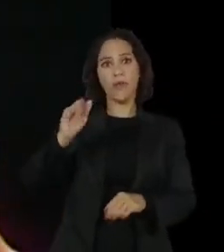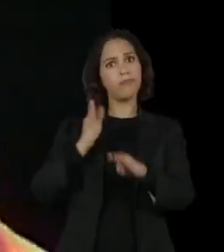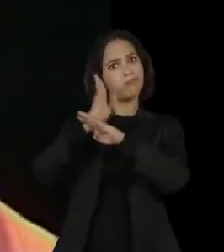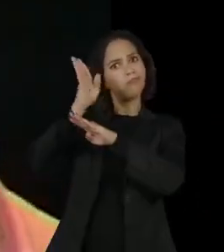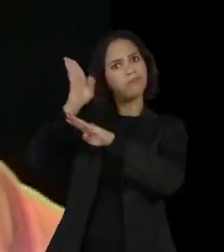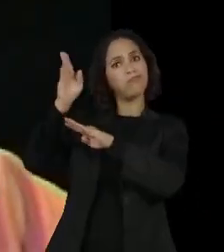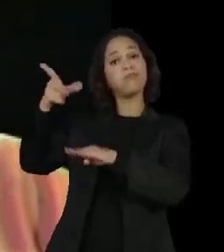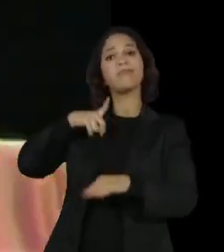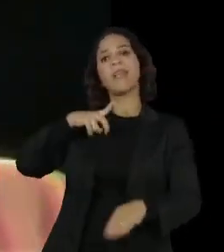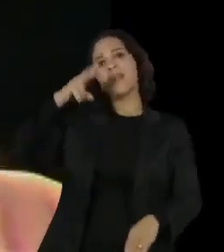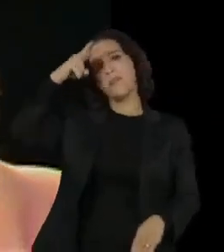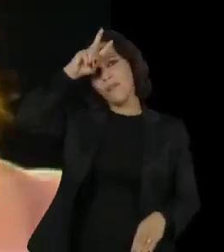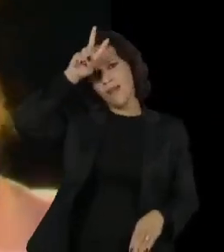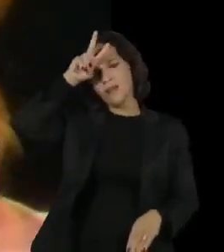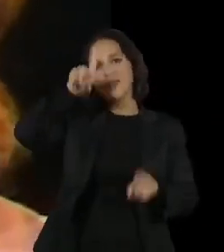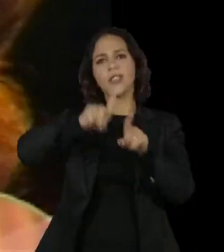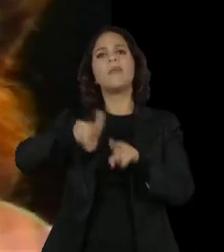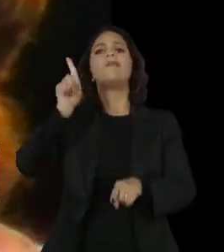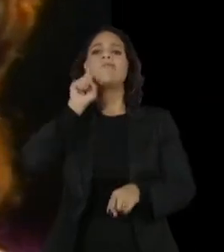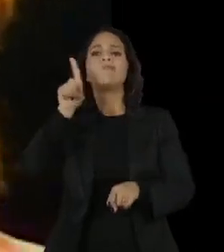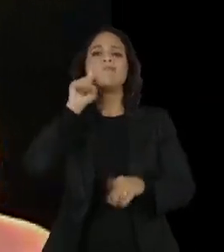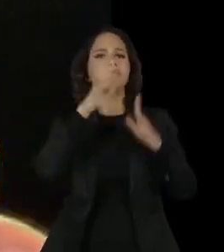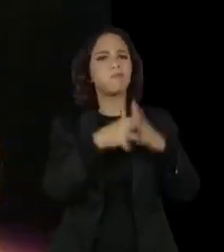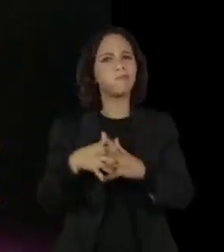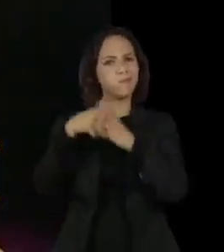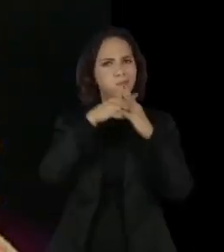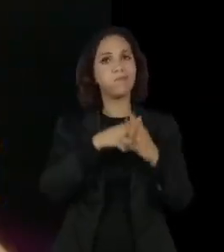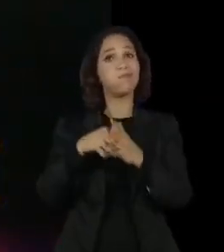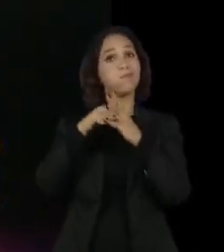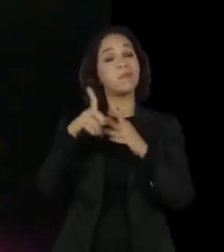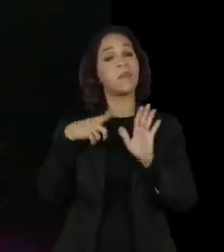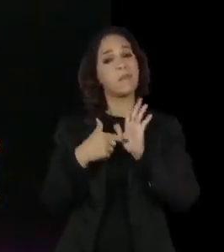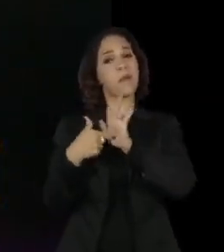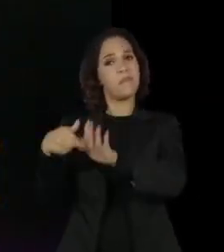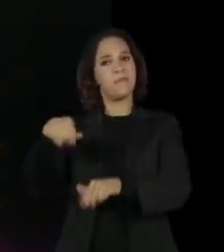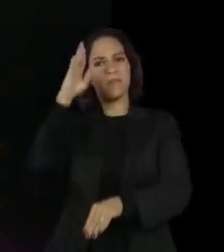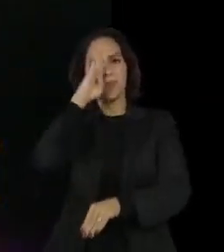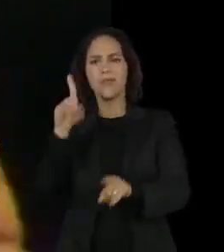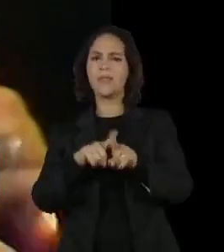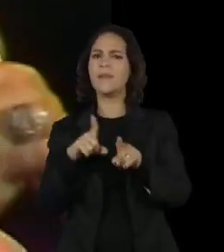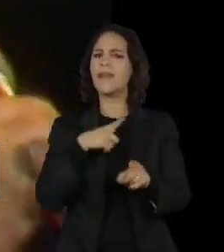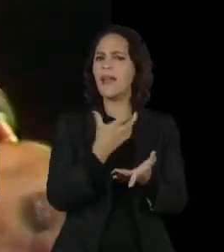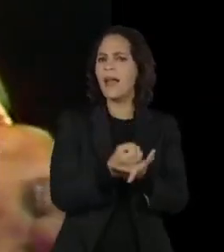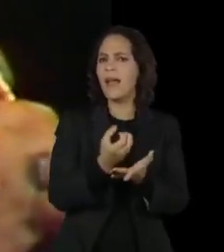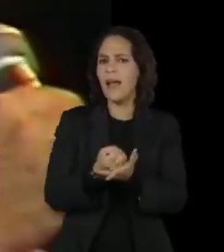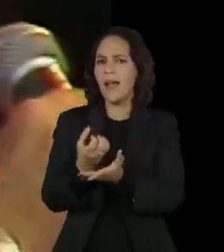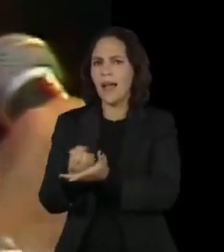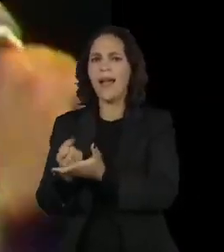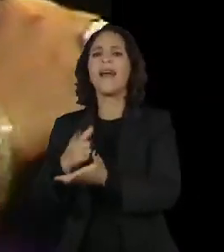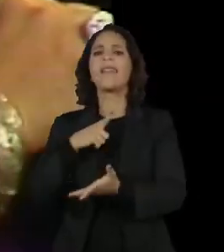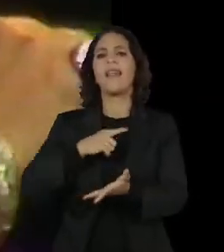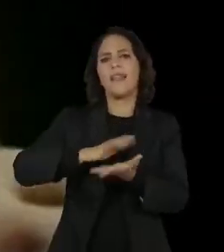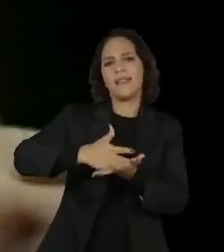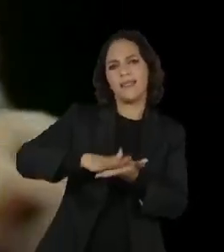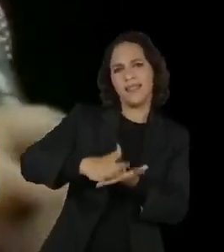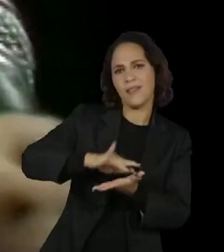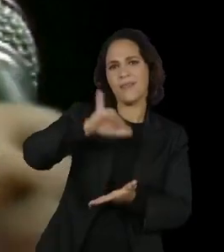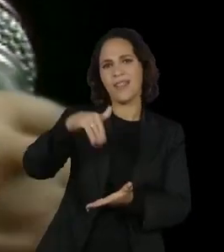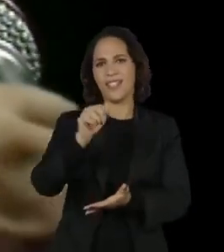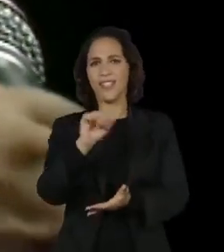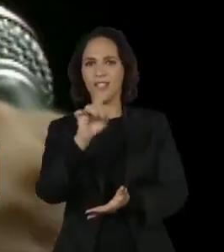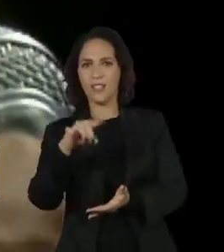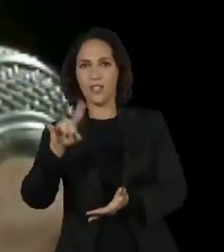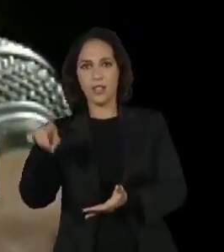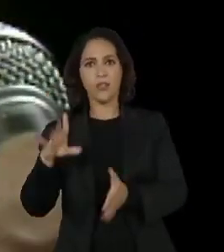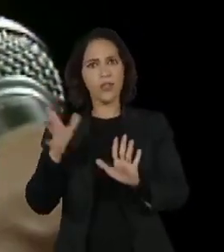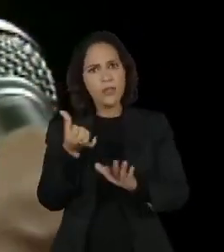no México e nos Estados Unidos, dividindo as apresentações com o Brasil e gravando vários álbuns de samba jazz. Foram mais de